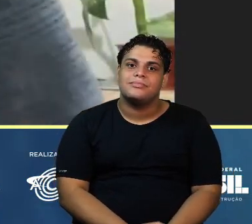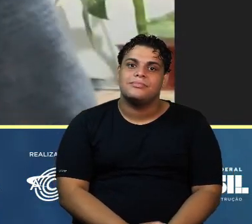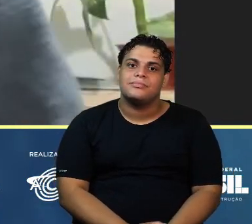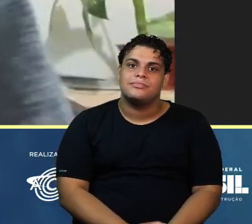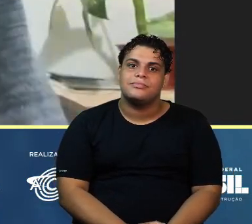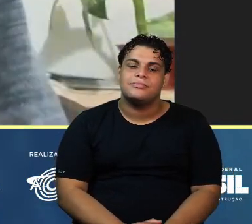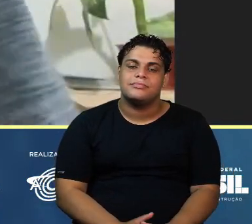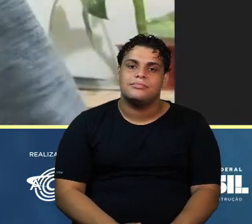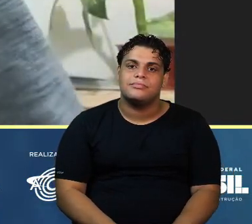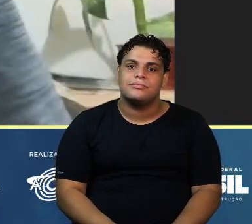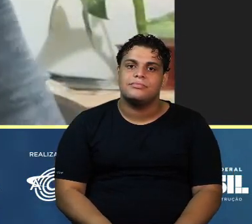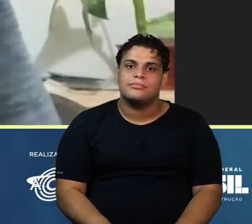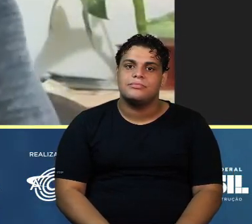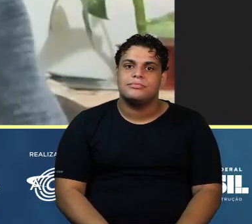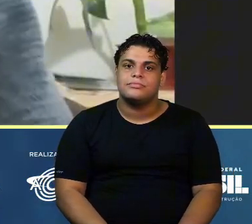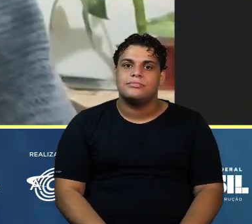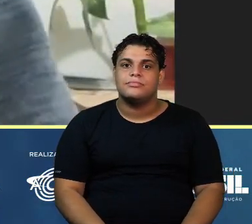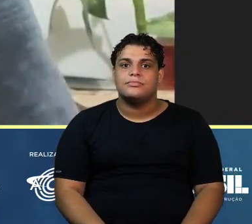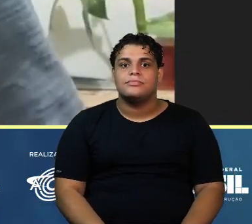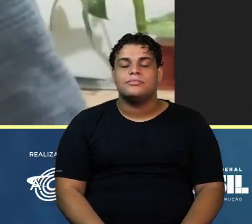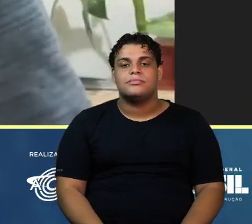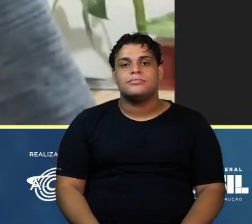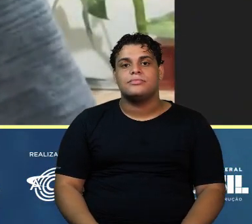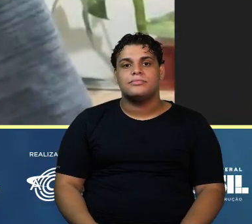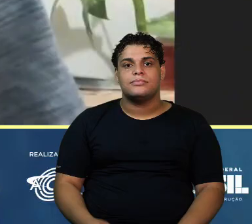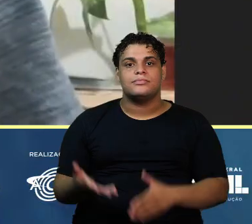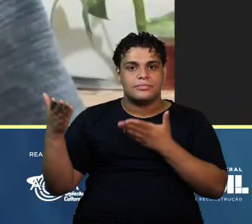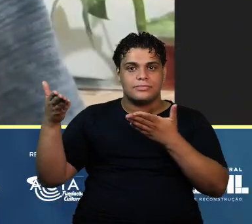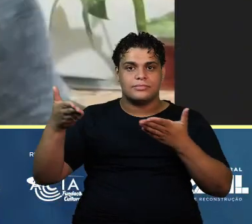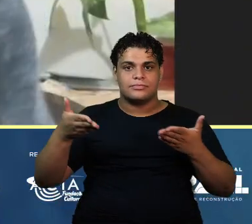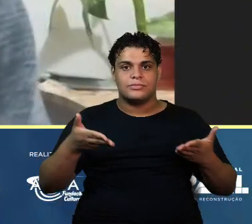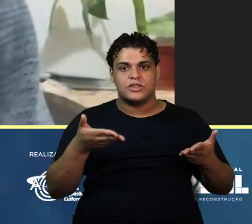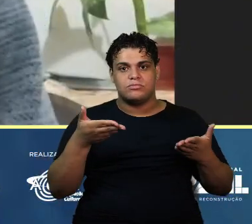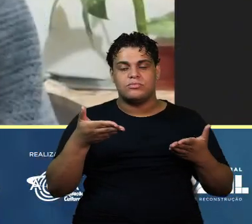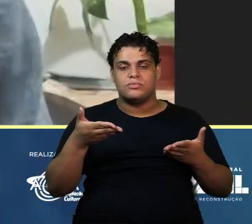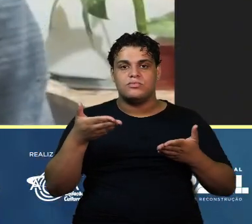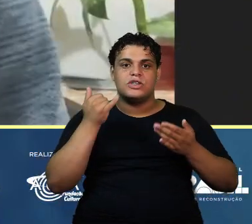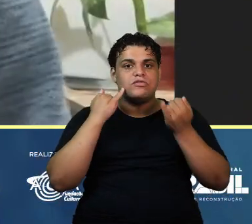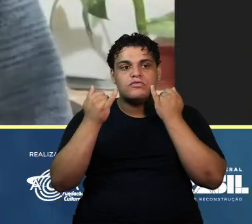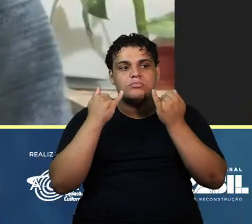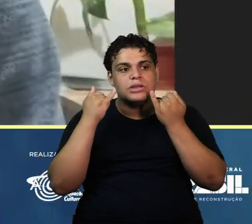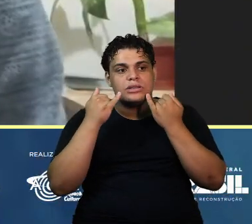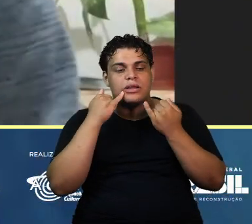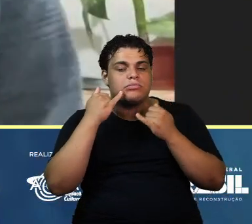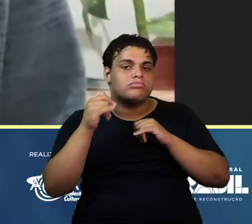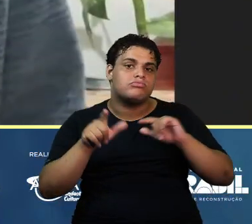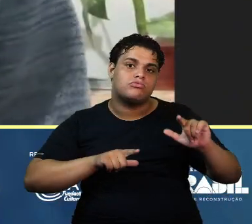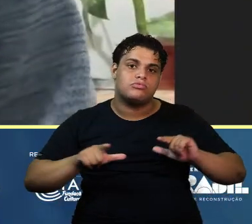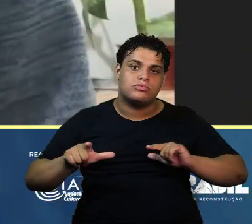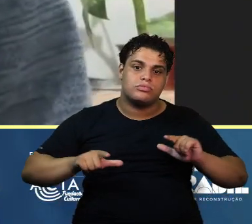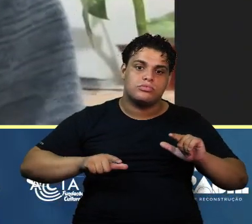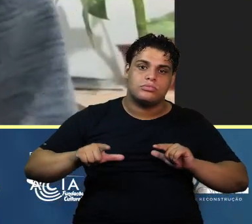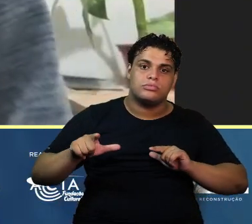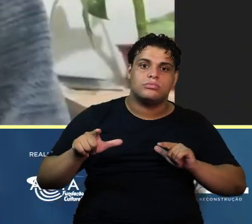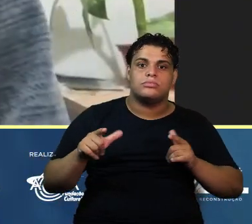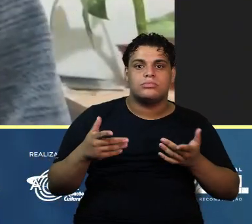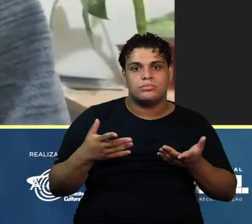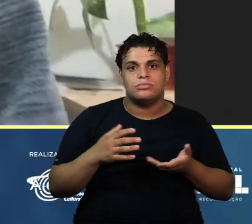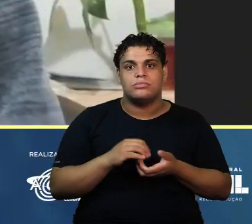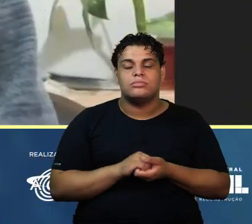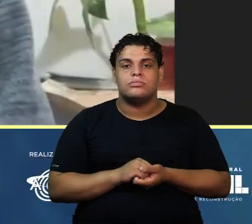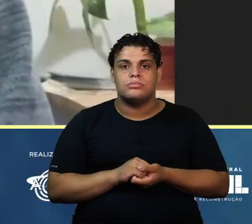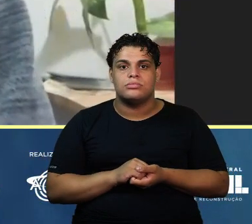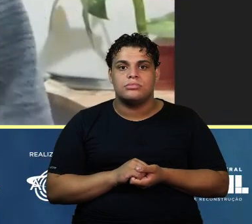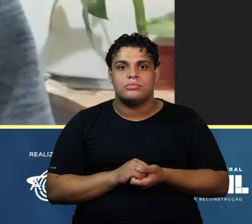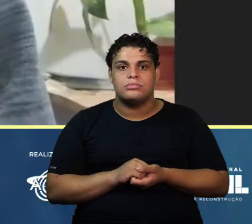assim um pouco de um histórico mesmo de trabalho, né? De conhecimento de causa assim